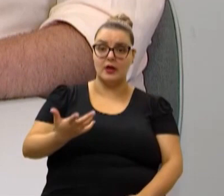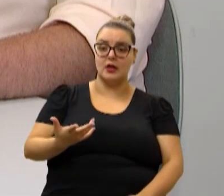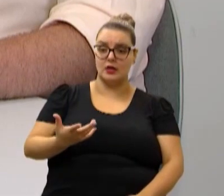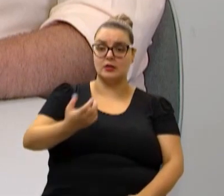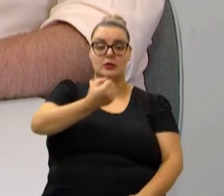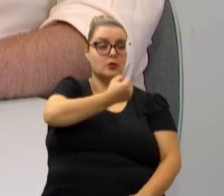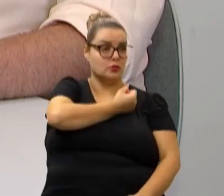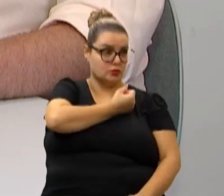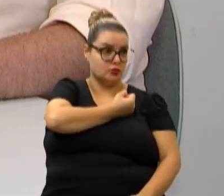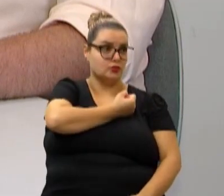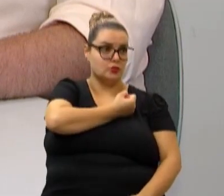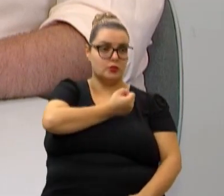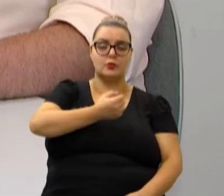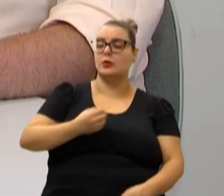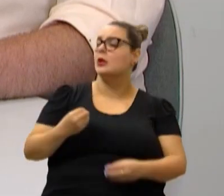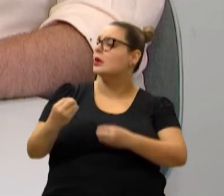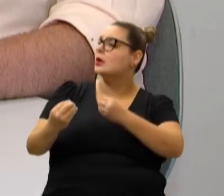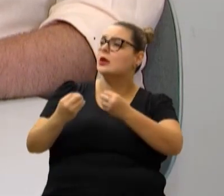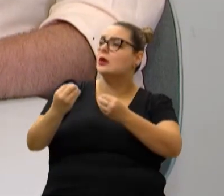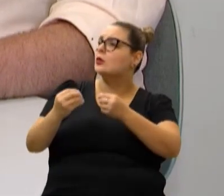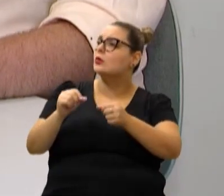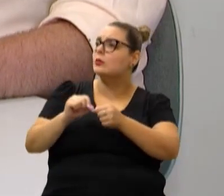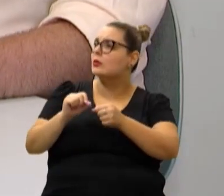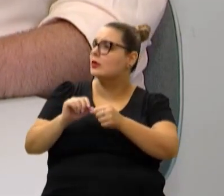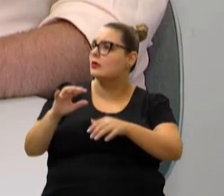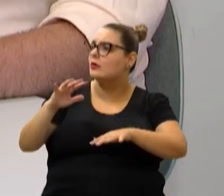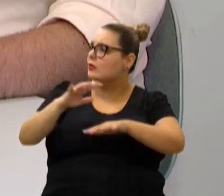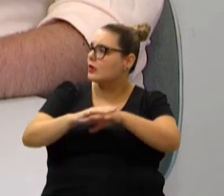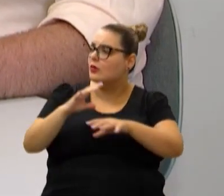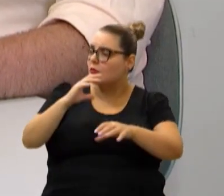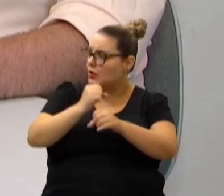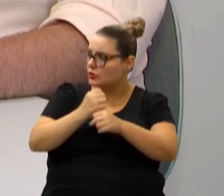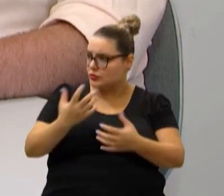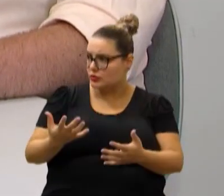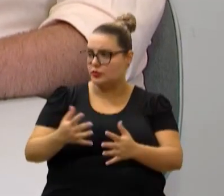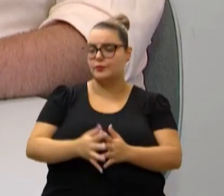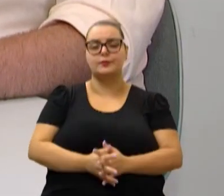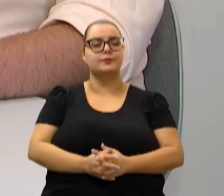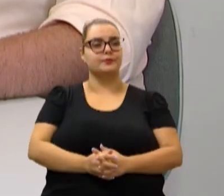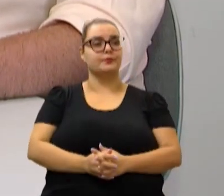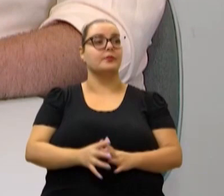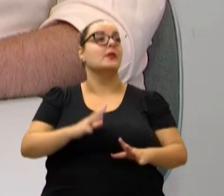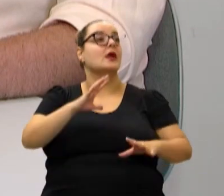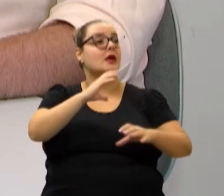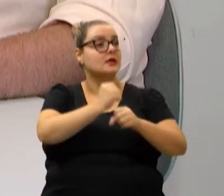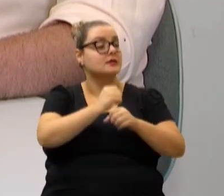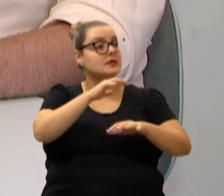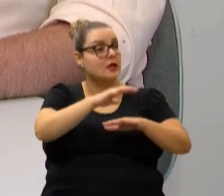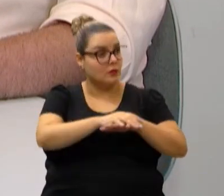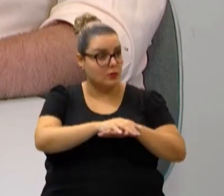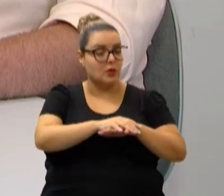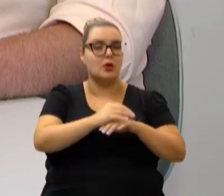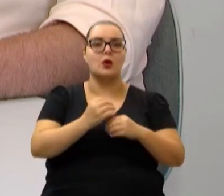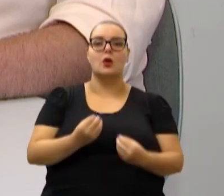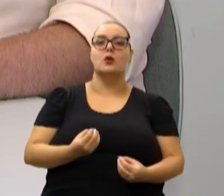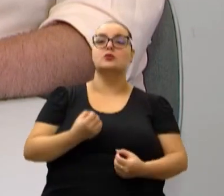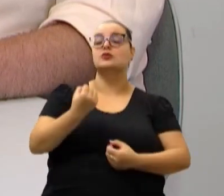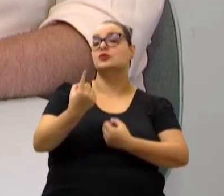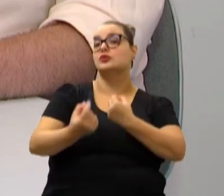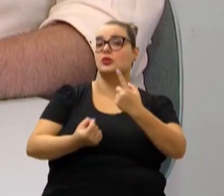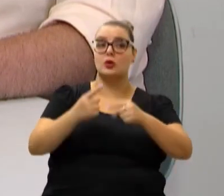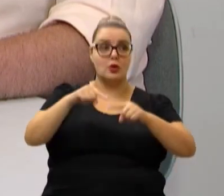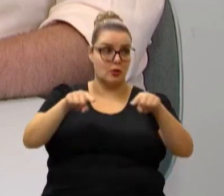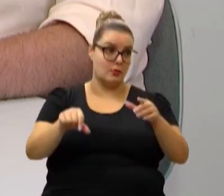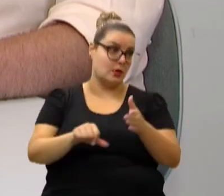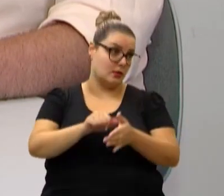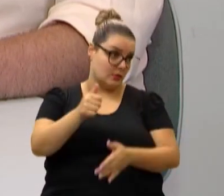um número. E como que é feito esse cálculo dessa pontuação de crédito? Esse cálculo ele é calculado a